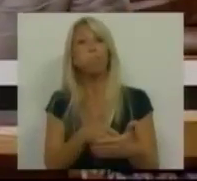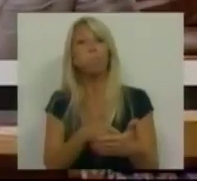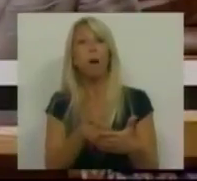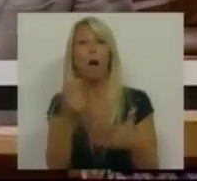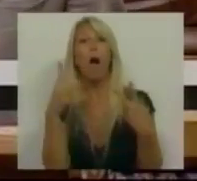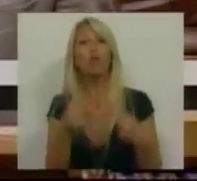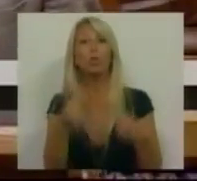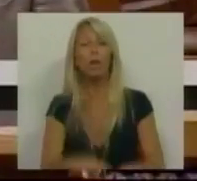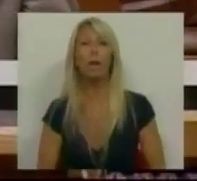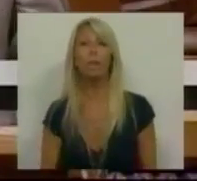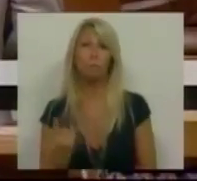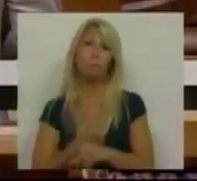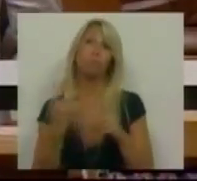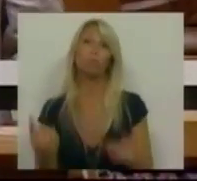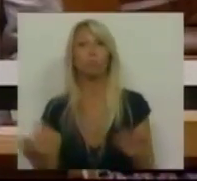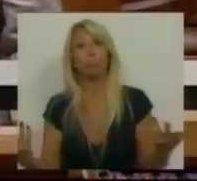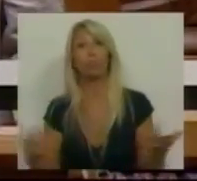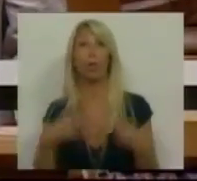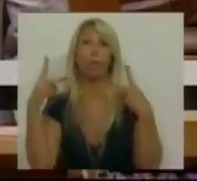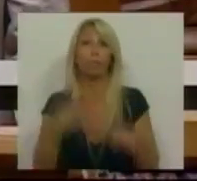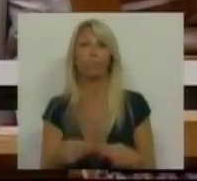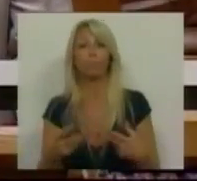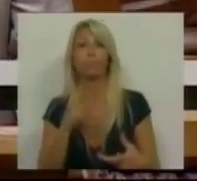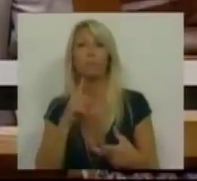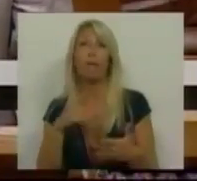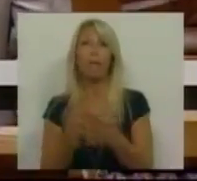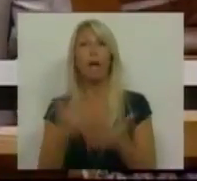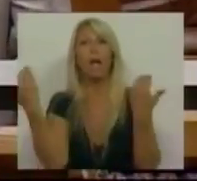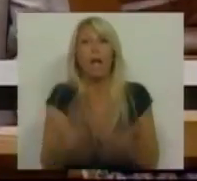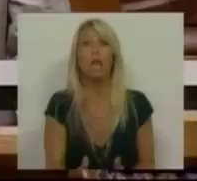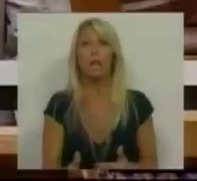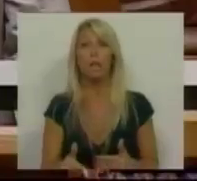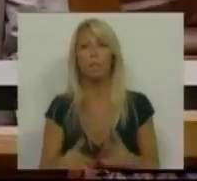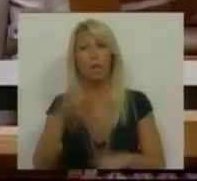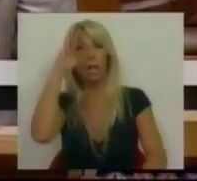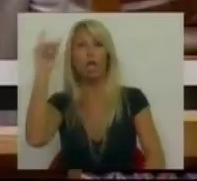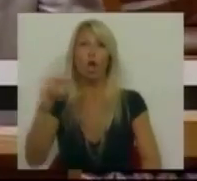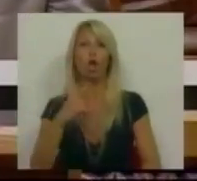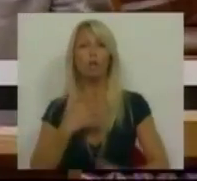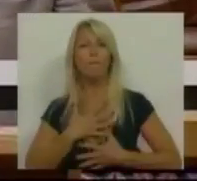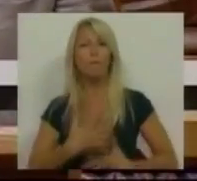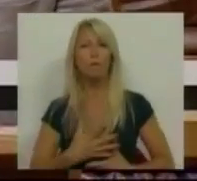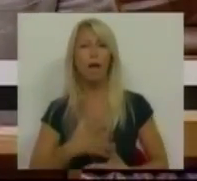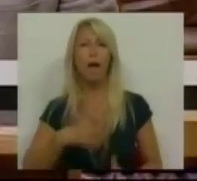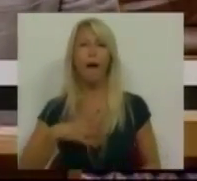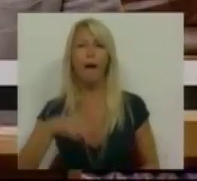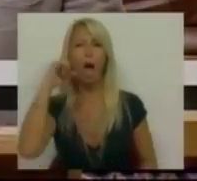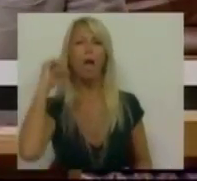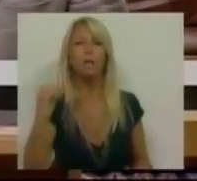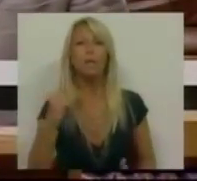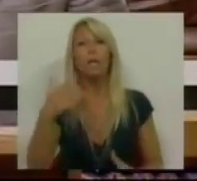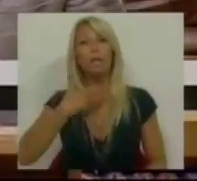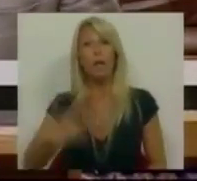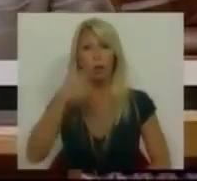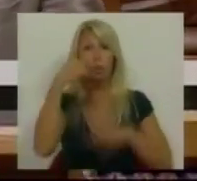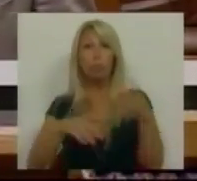austeridade, porque é um entrave à sua posição ideológica e à sua vontade de atacar os direitos dos portugueses. Assim o percebemos. Essa